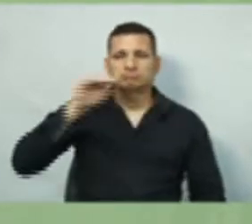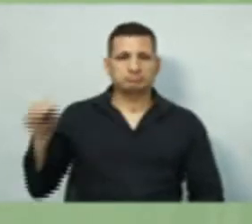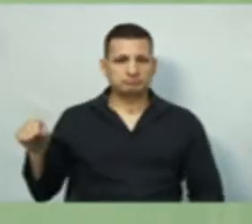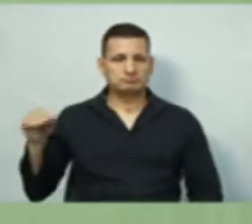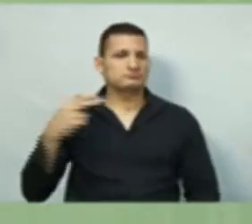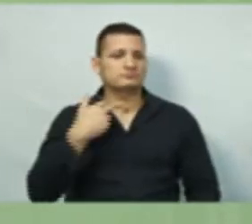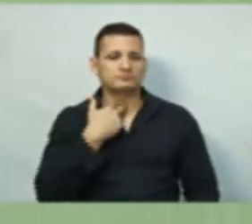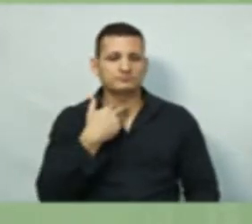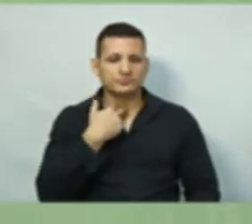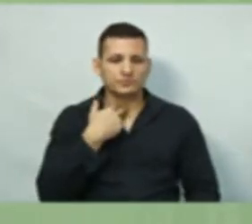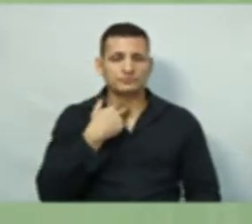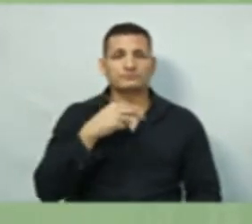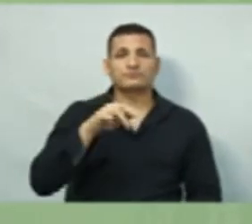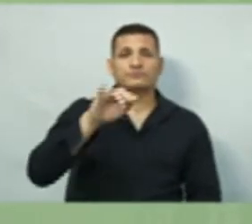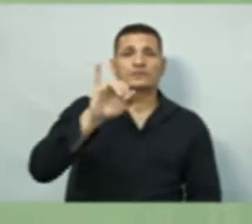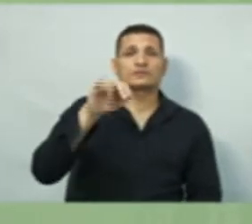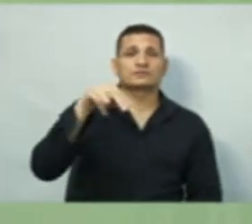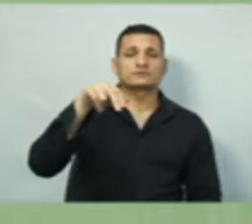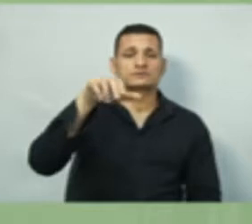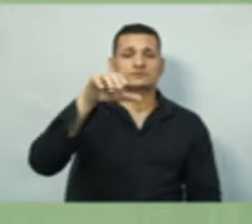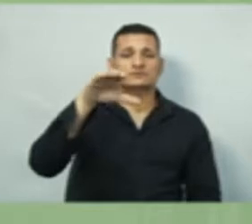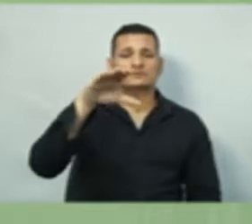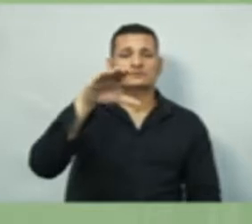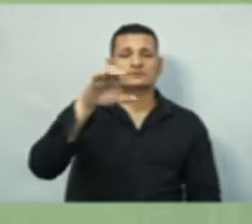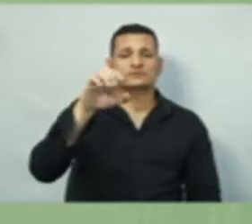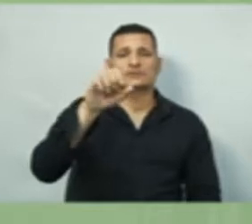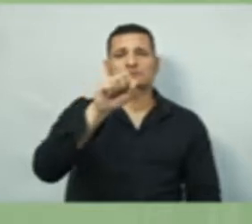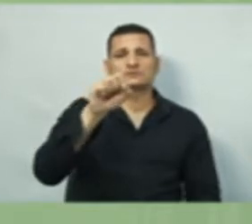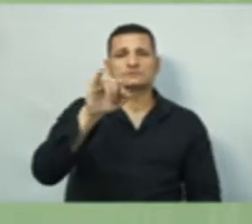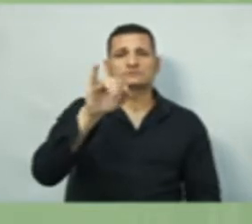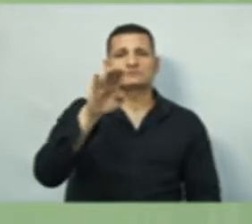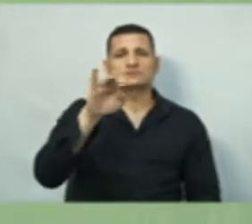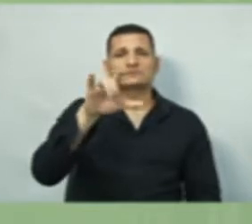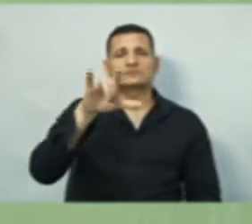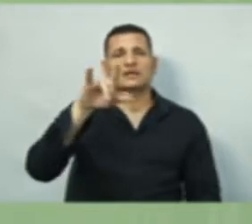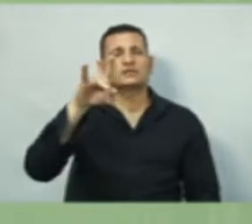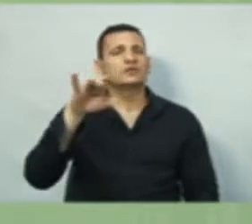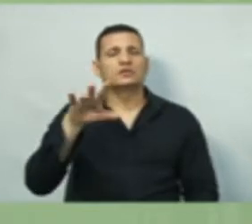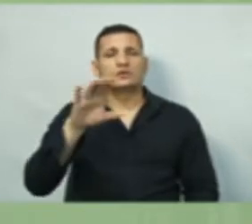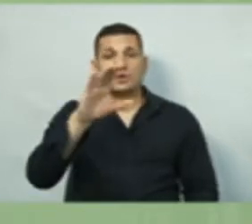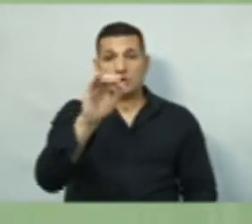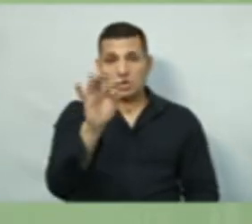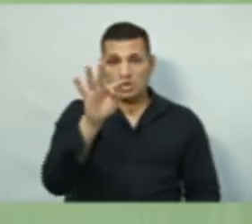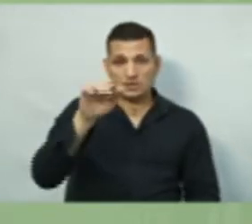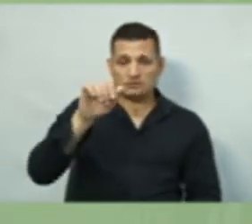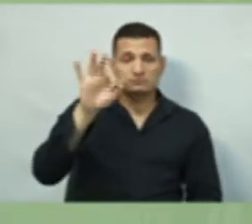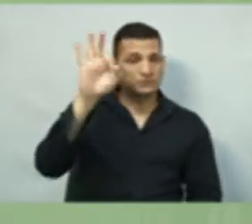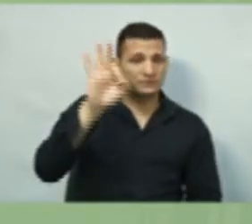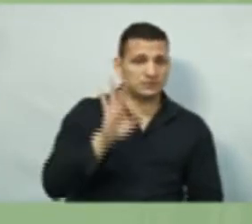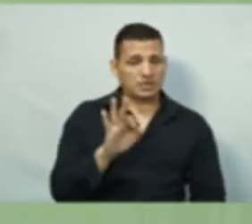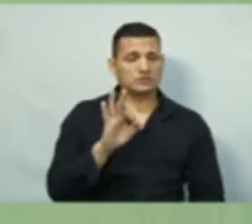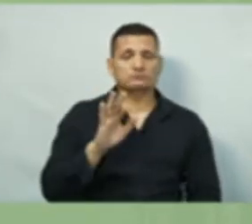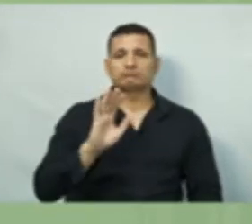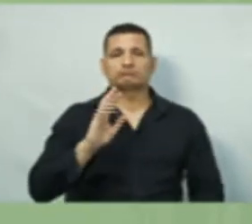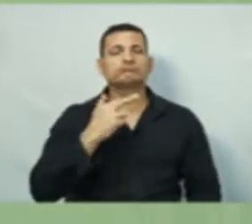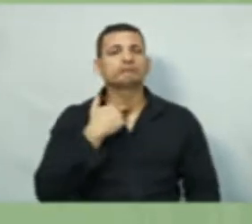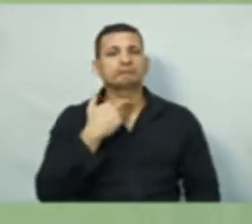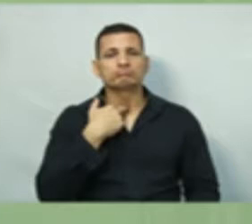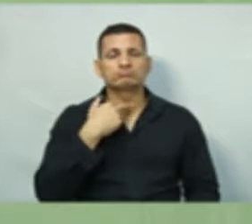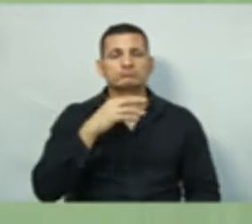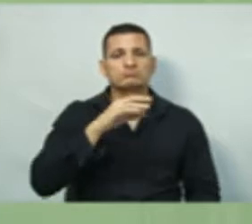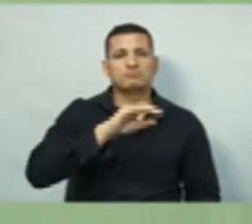não, que é a não cessão, a não cessibilidade das cotas, quer dizer, as cotas das